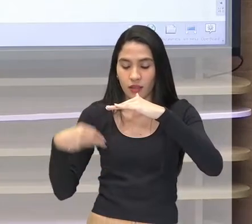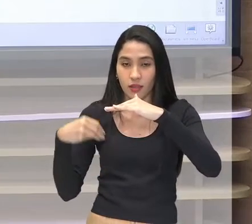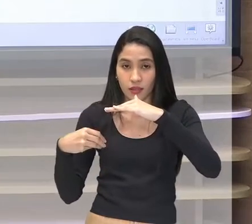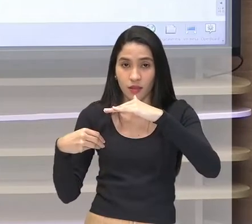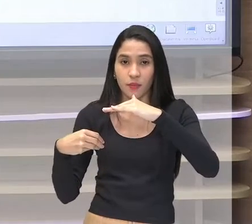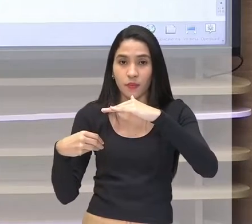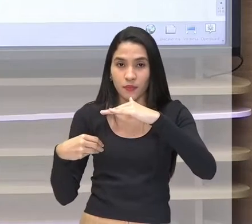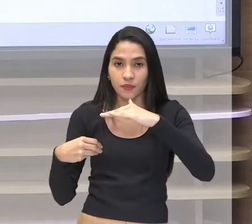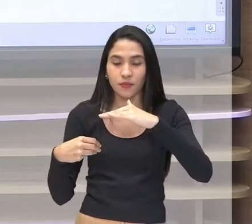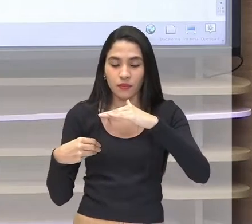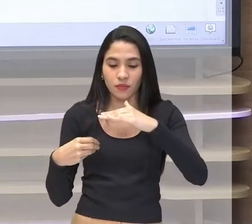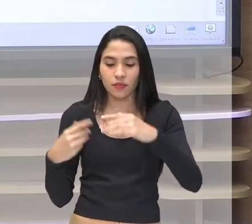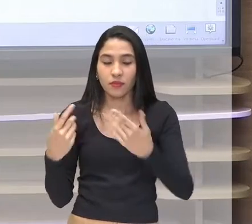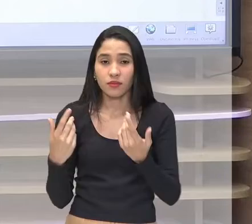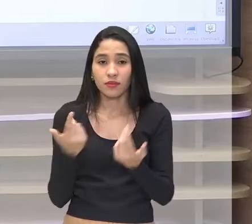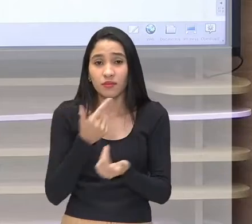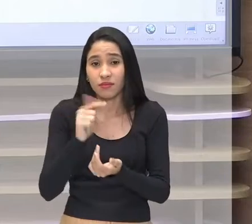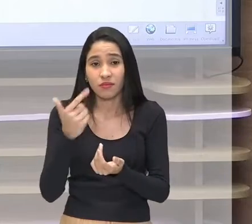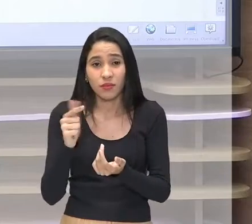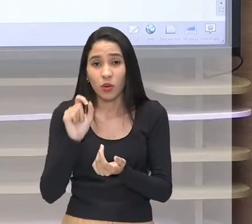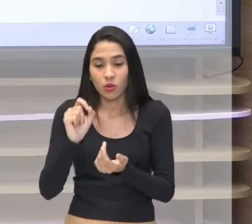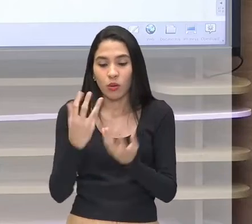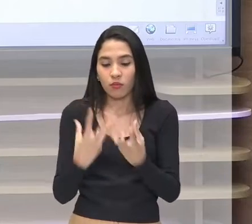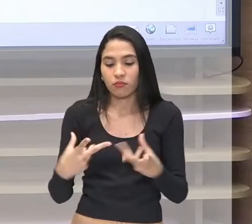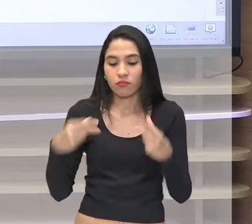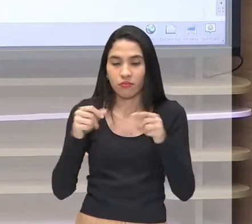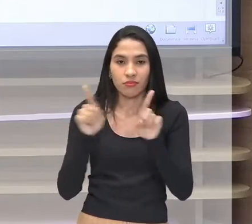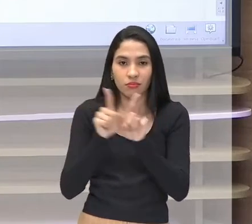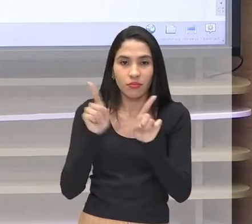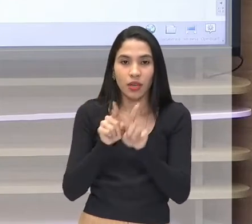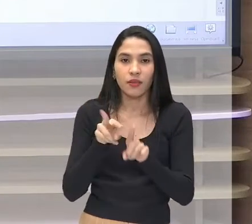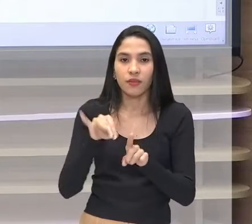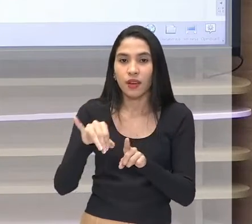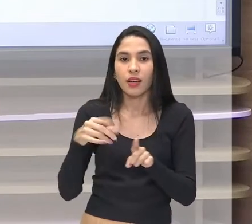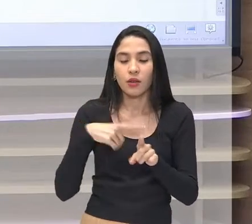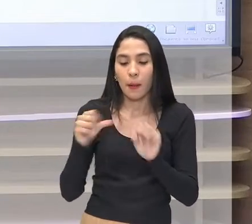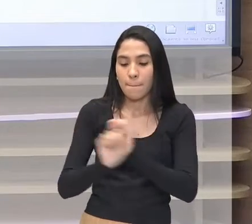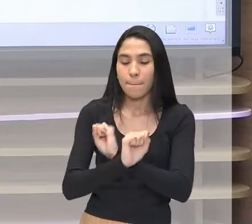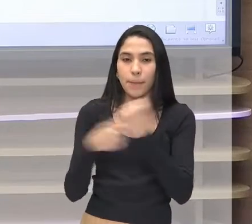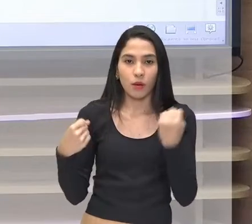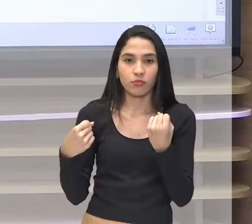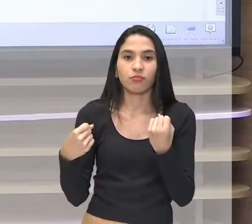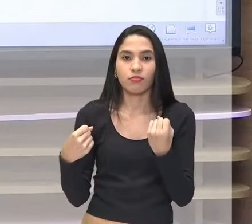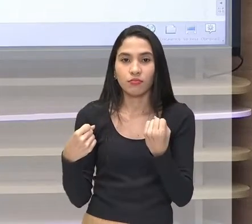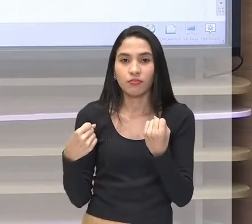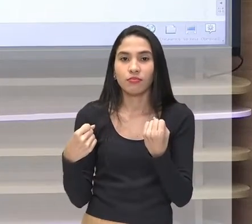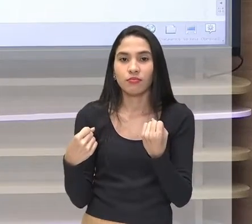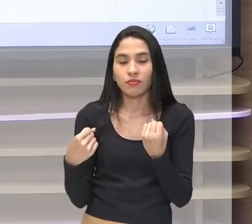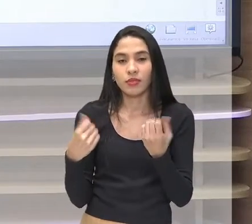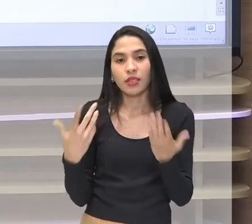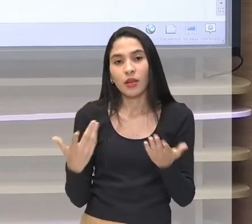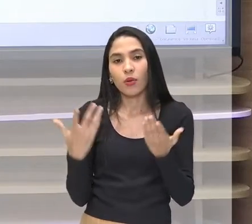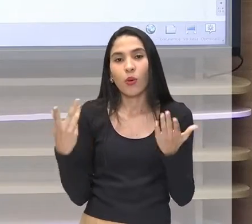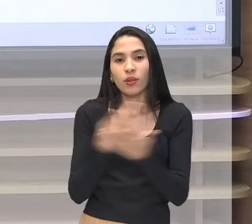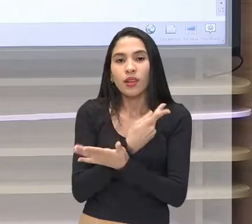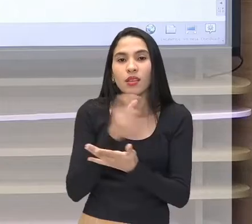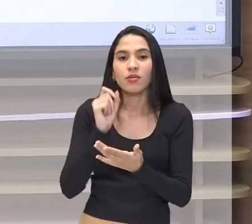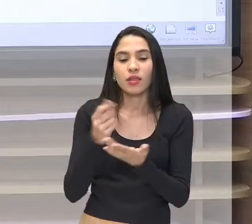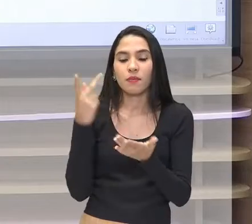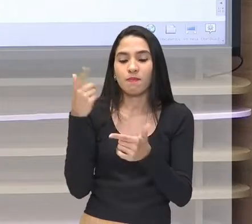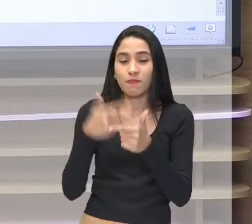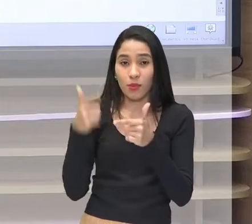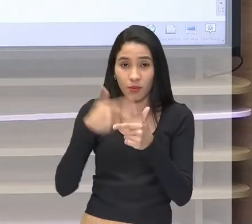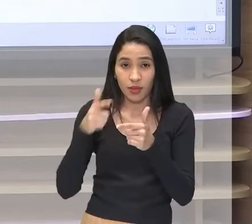destroçados, né? Eles não só deformados, como eles rompem, né? E aí acaba causando